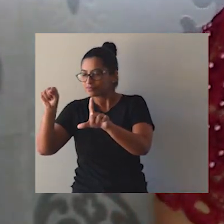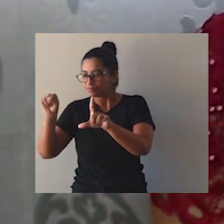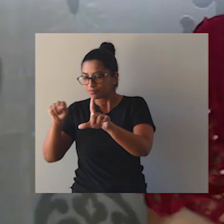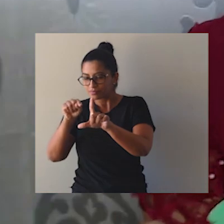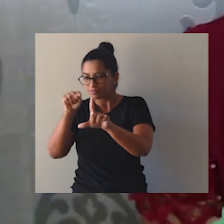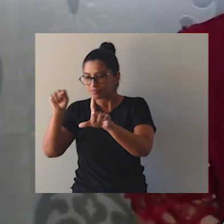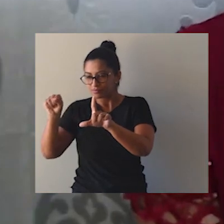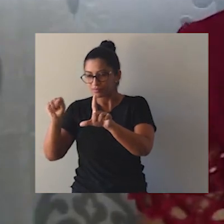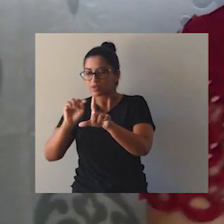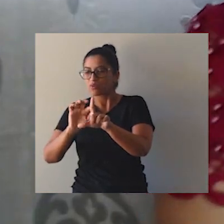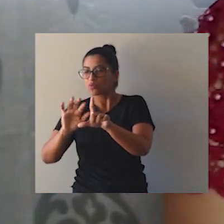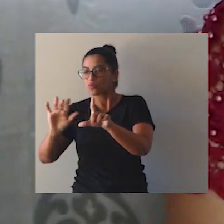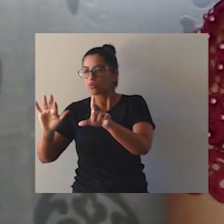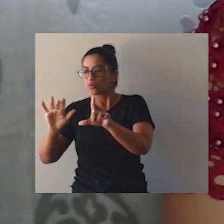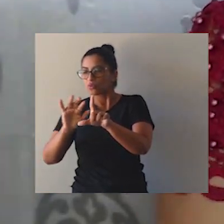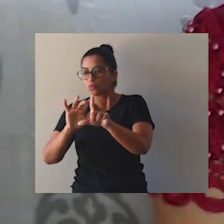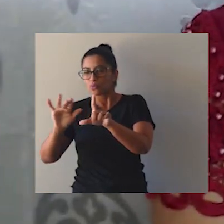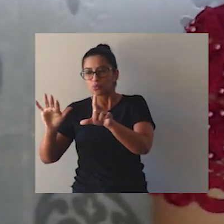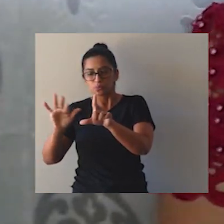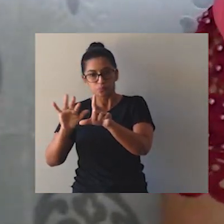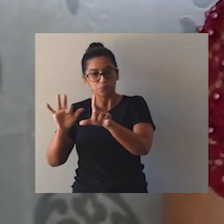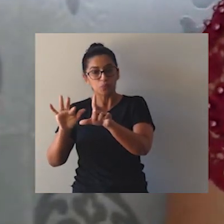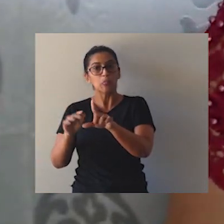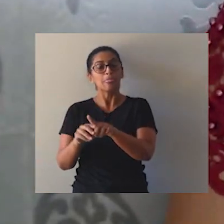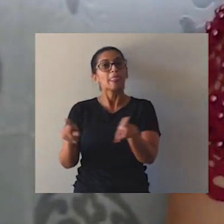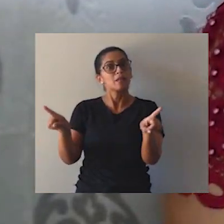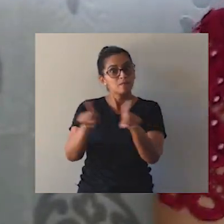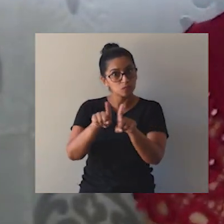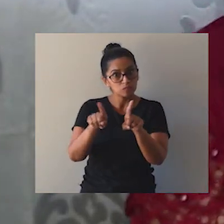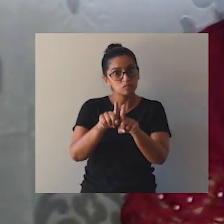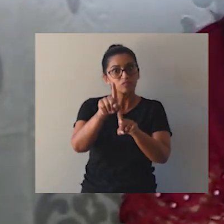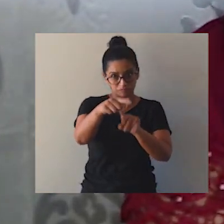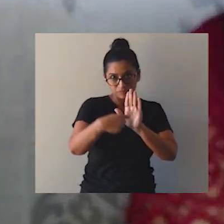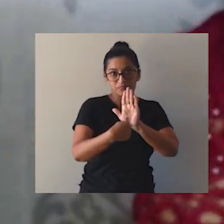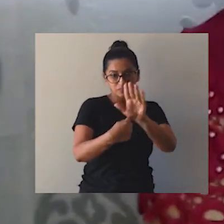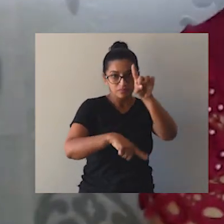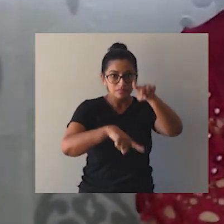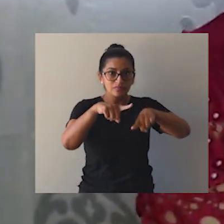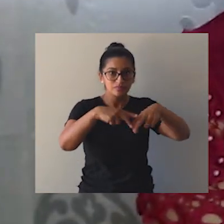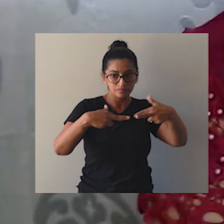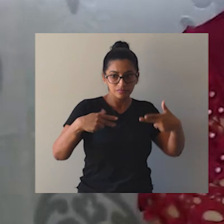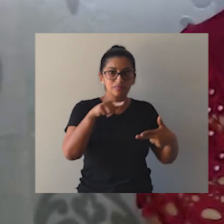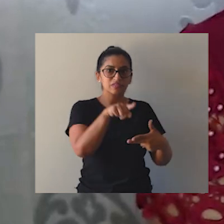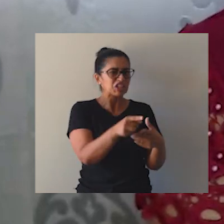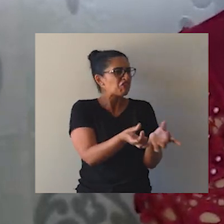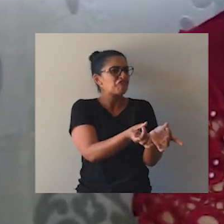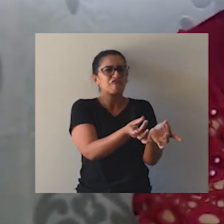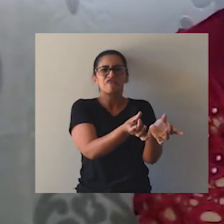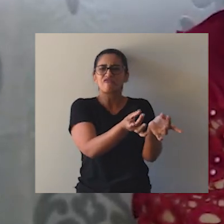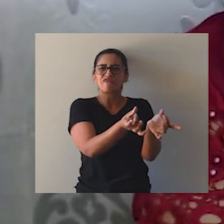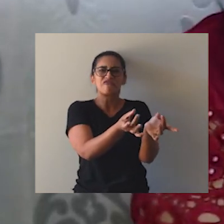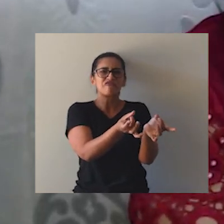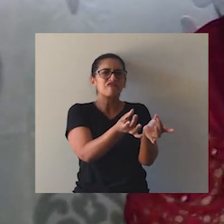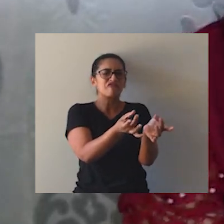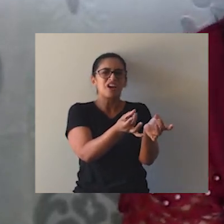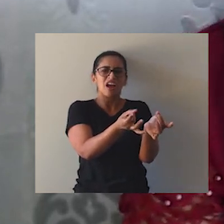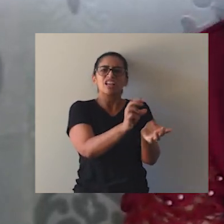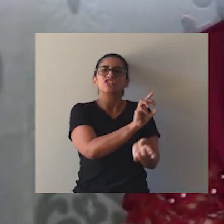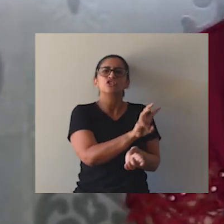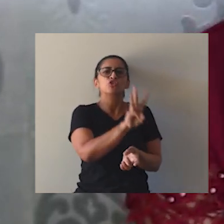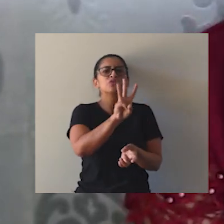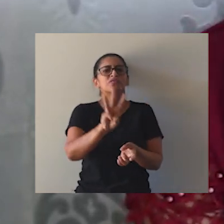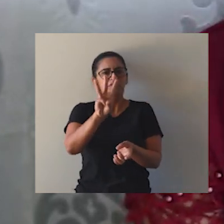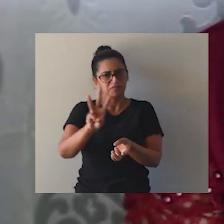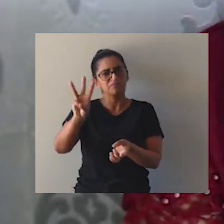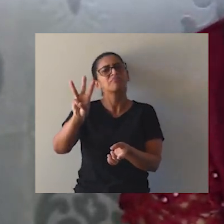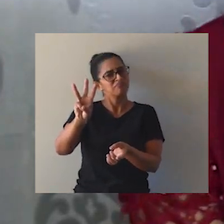também, ó, são coisas assim. Isso aqui está aí no site, compramos no site, mas eu posso trabalhar o que aqui? Encaixe, a gente está trabalhando